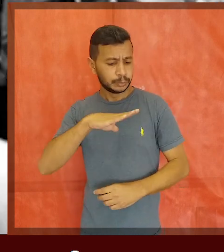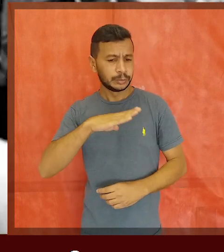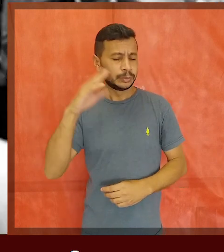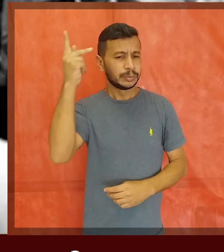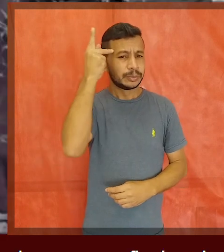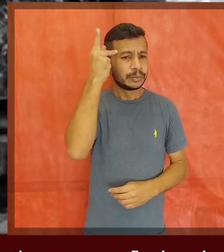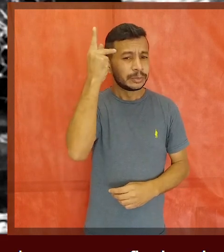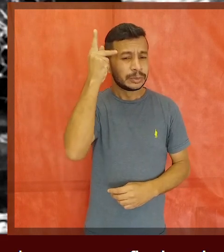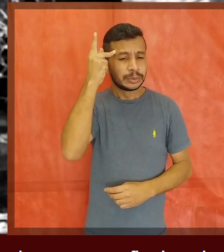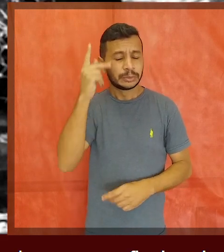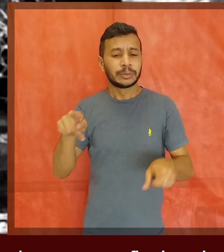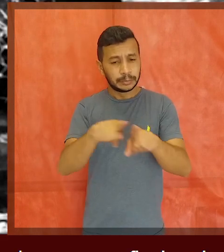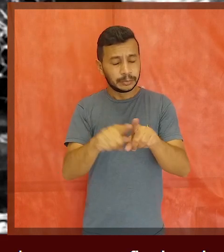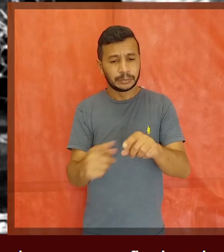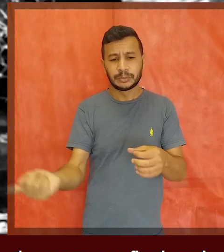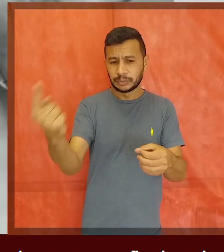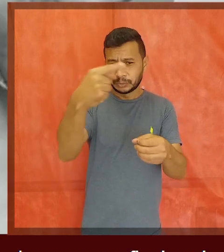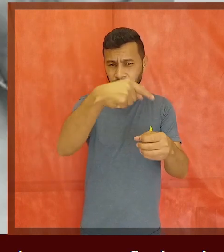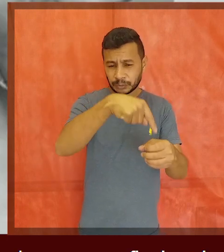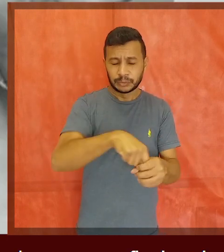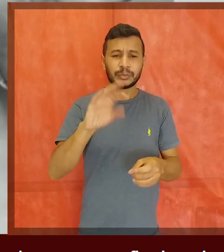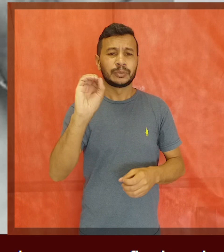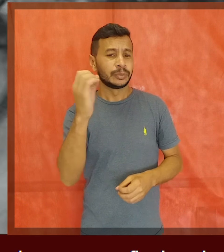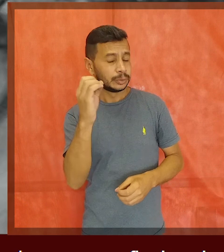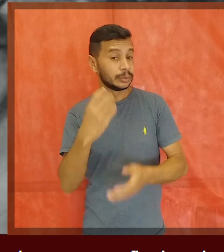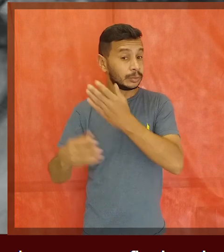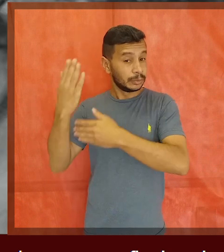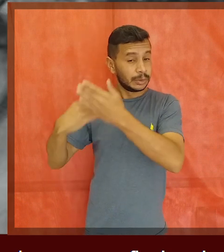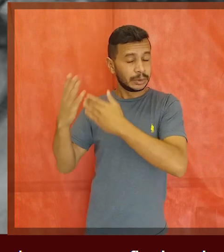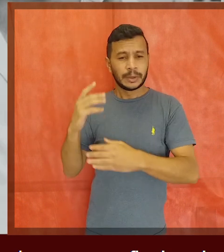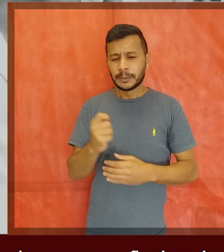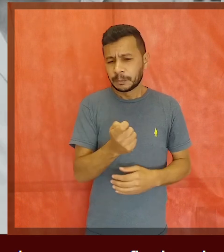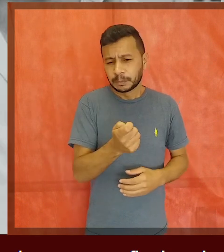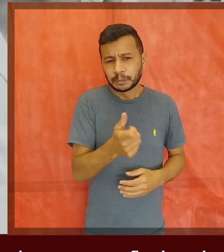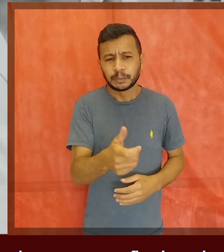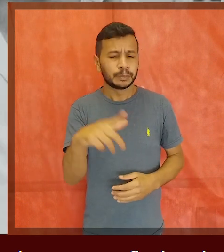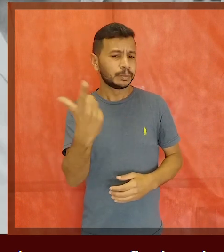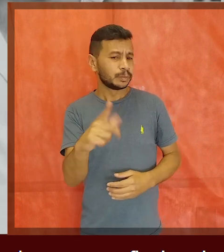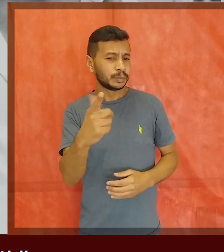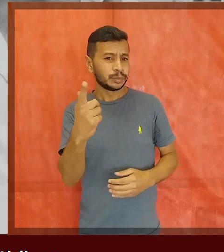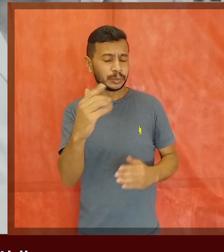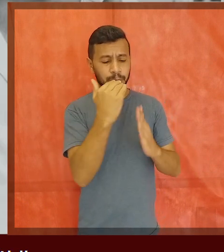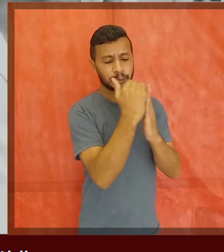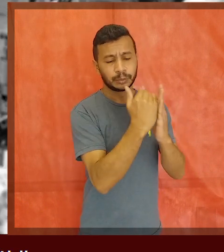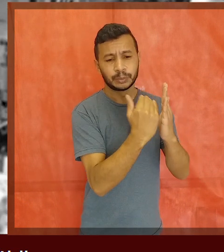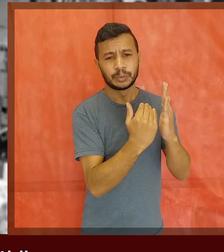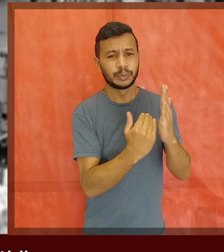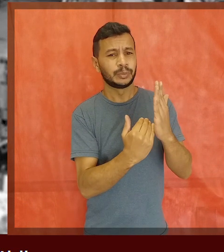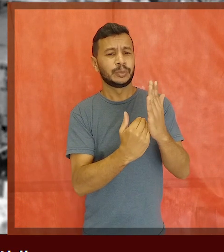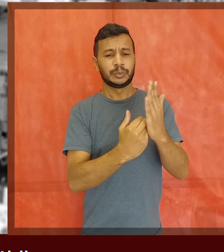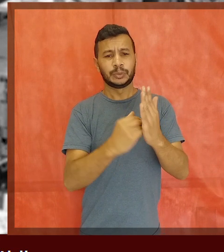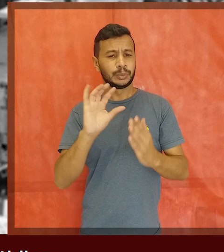passou por Osasco. Naquela época, eram praticamente inexistentes os registros de doenças profissionais acobertados